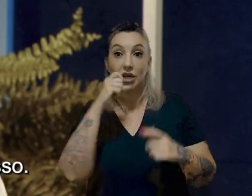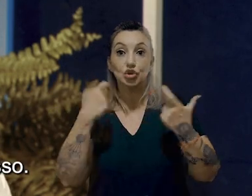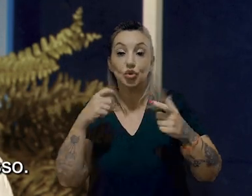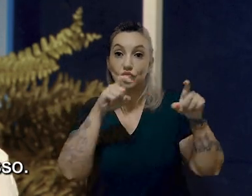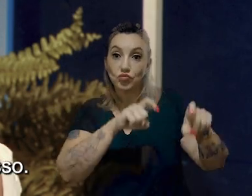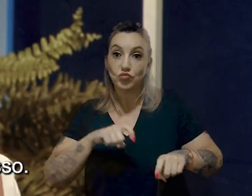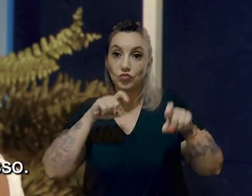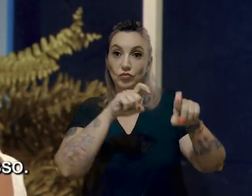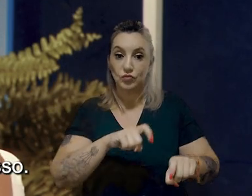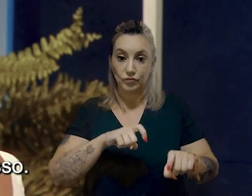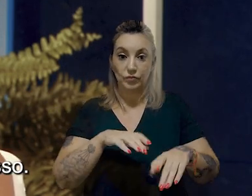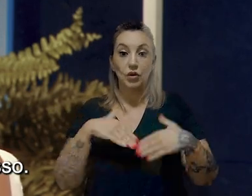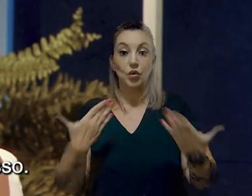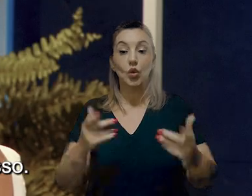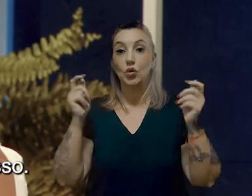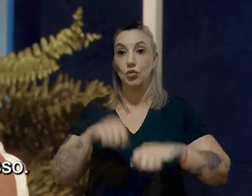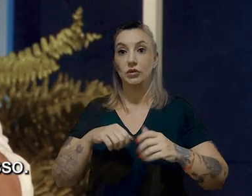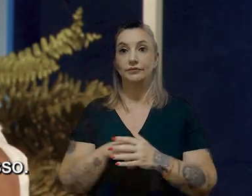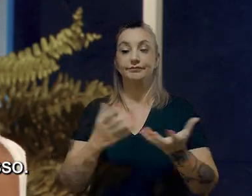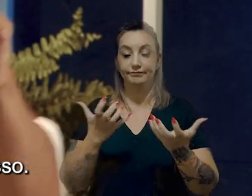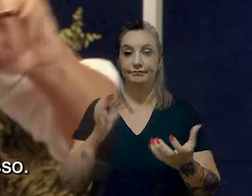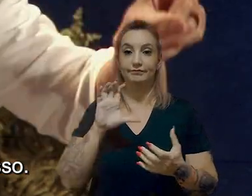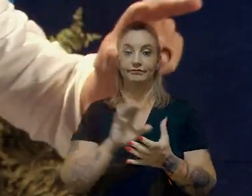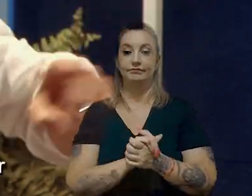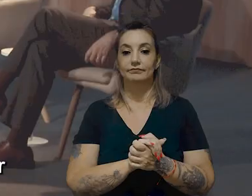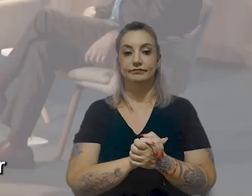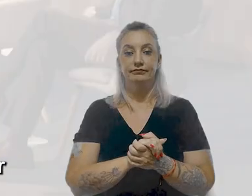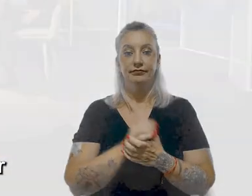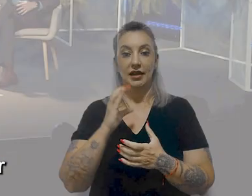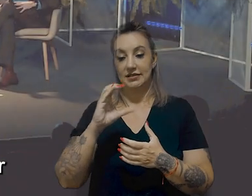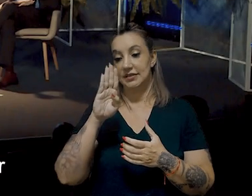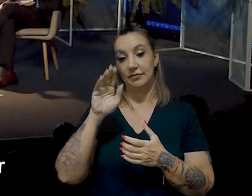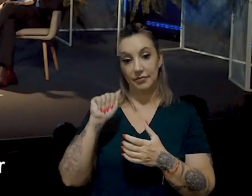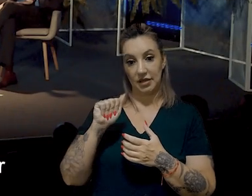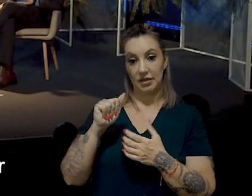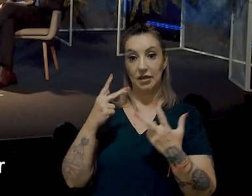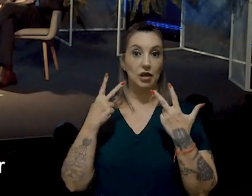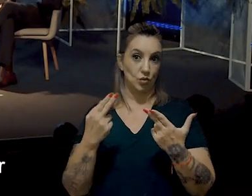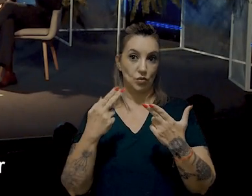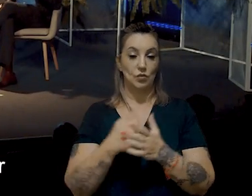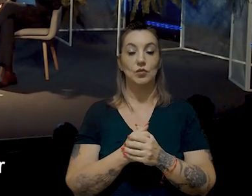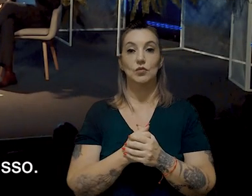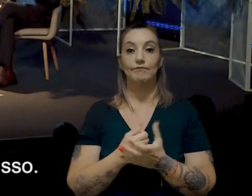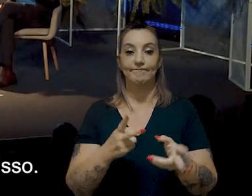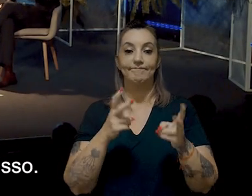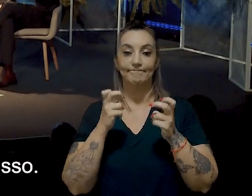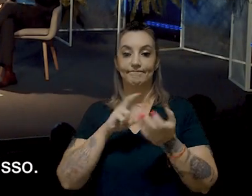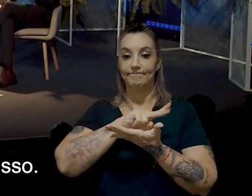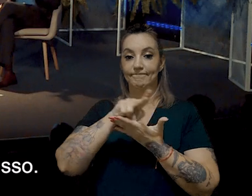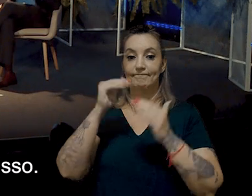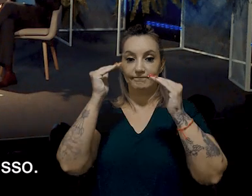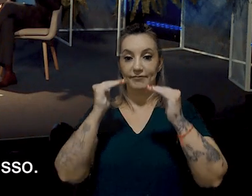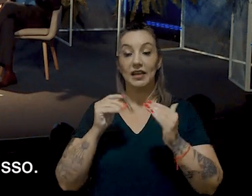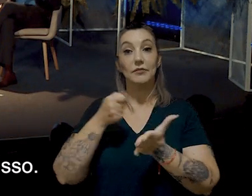tá produzindo em qual condição eles querem isso é no caso da CBA é muito similar e e eu vejo